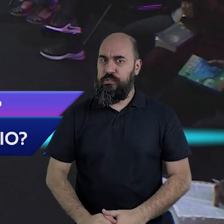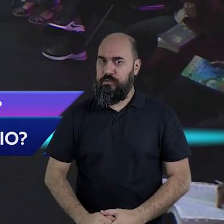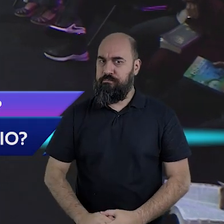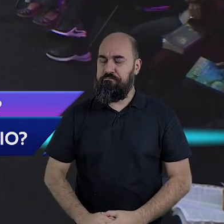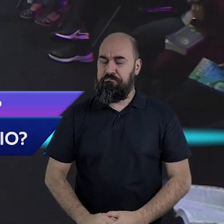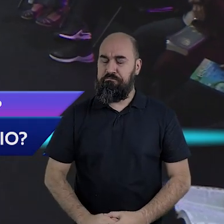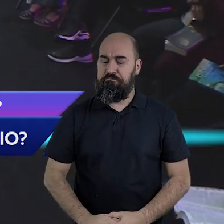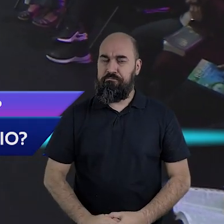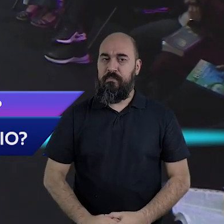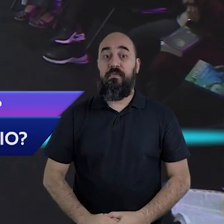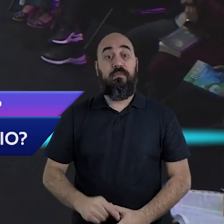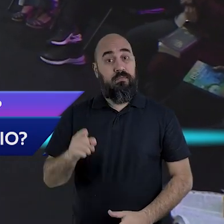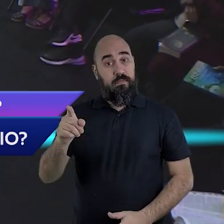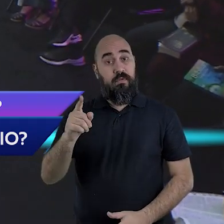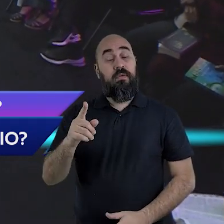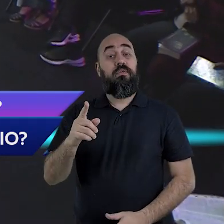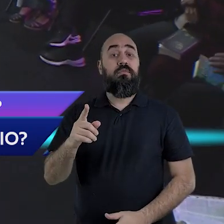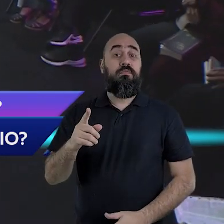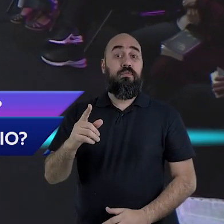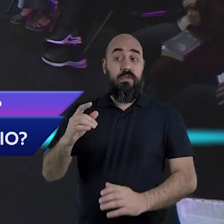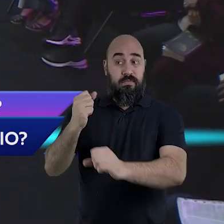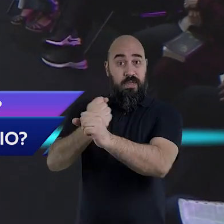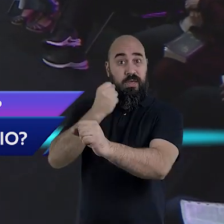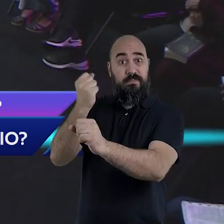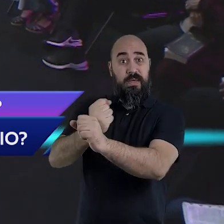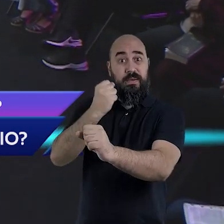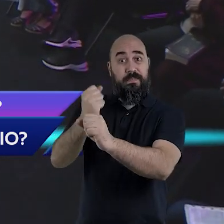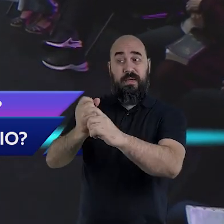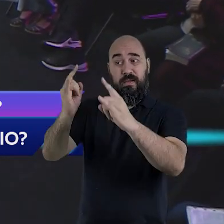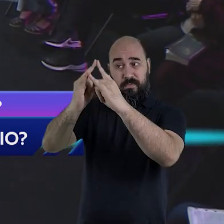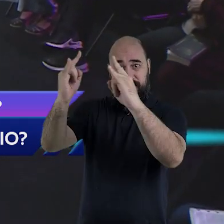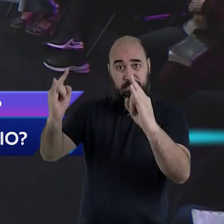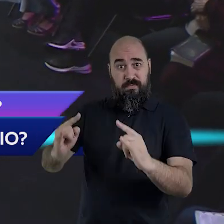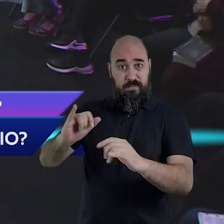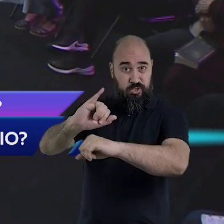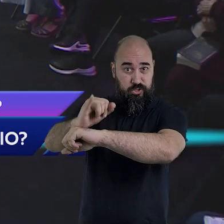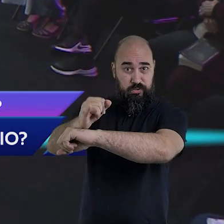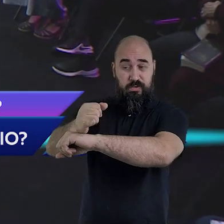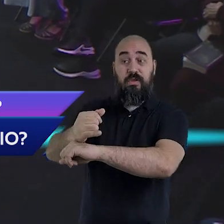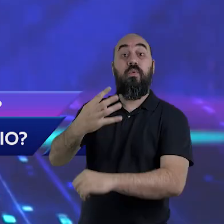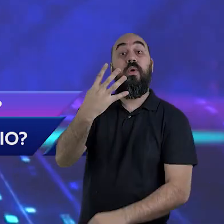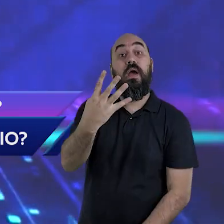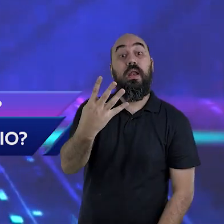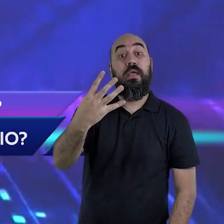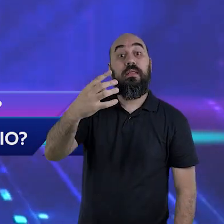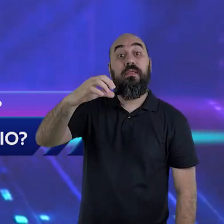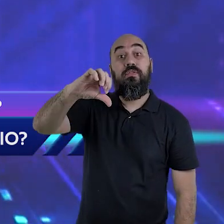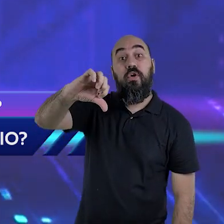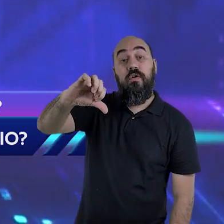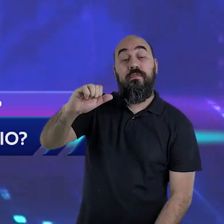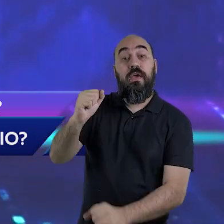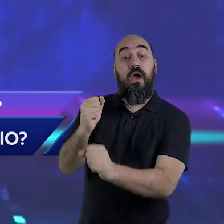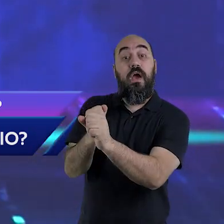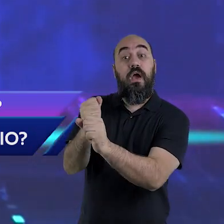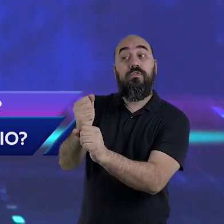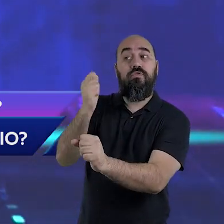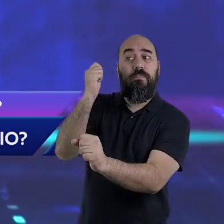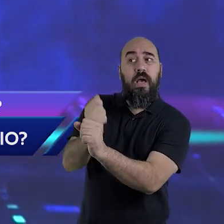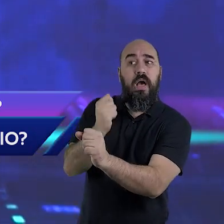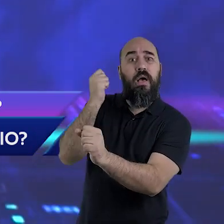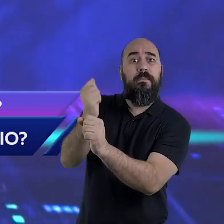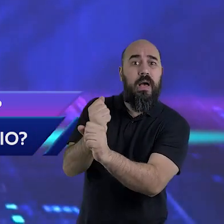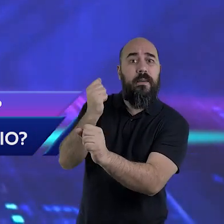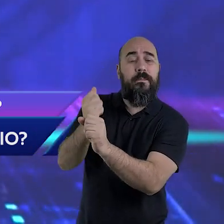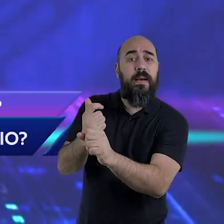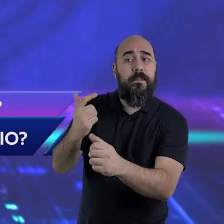Jerusalém levou exatos 49 anos para ser reconstruído. Vamos fazer uma continha aqui. Se